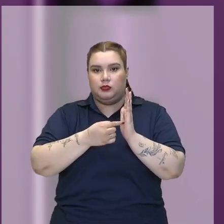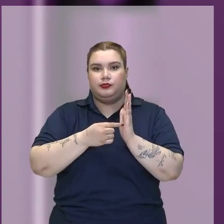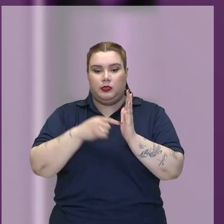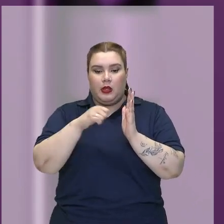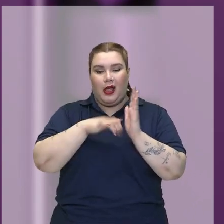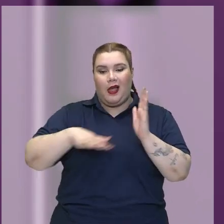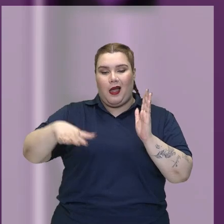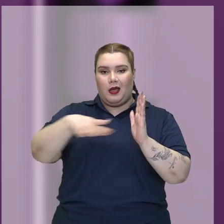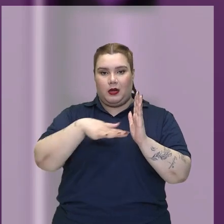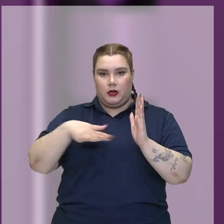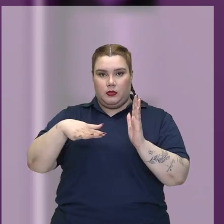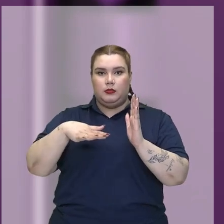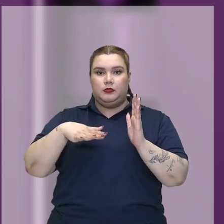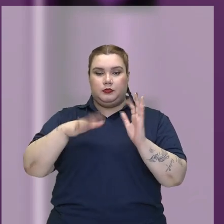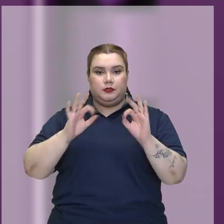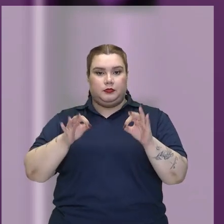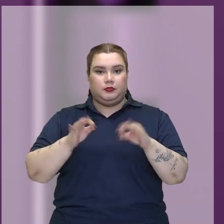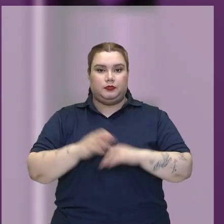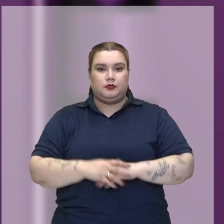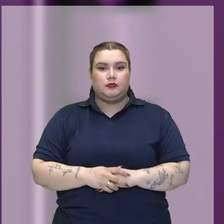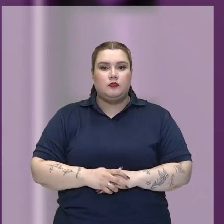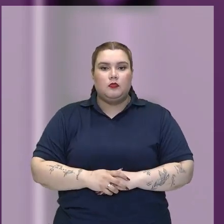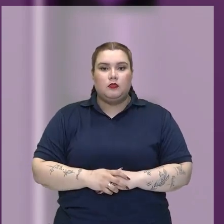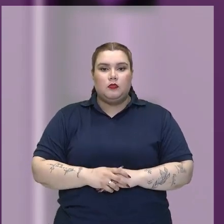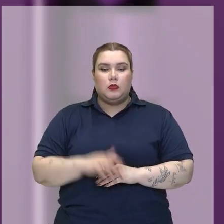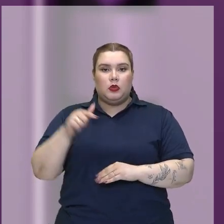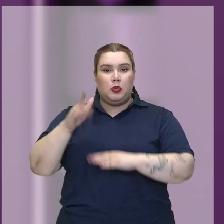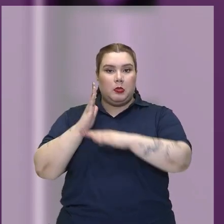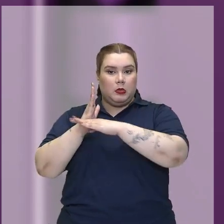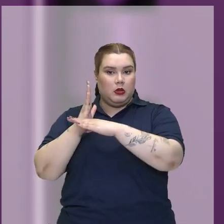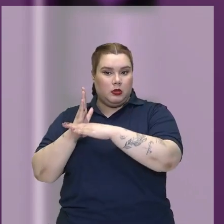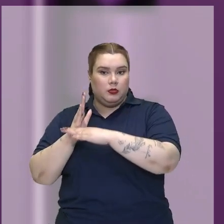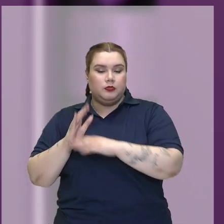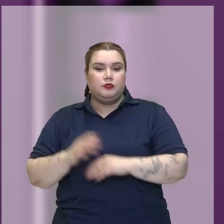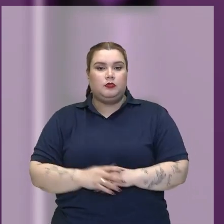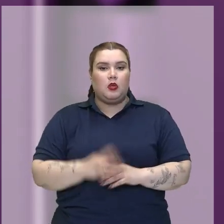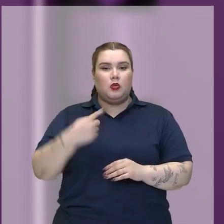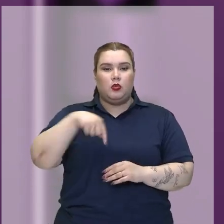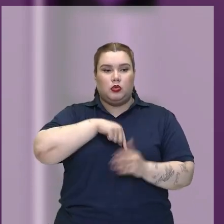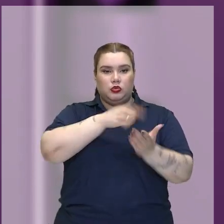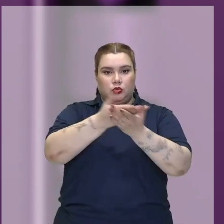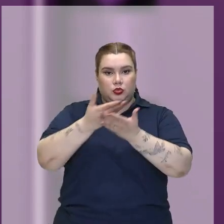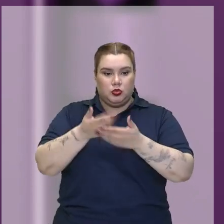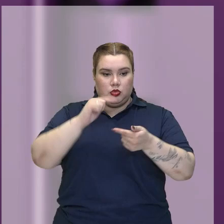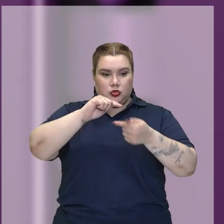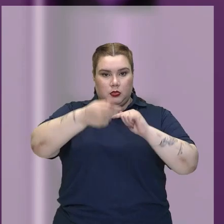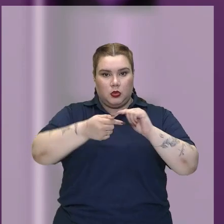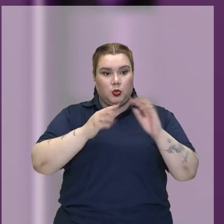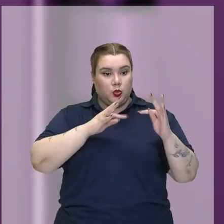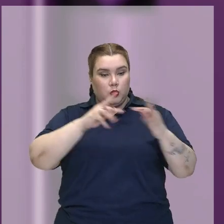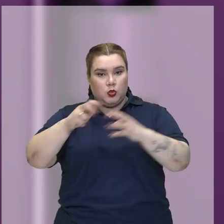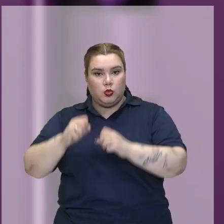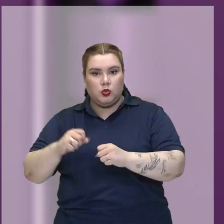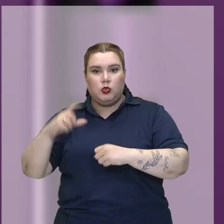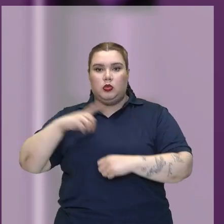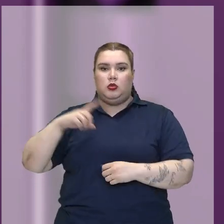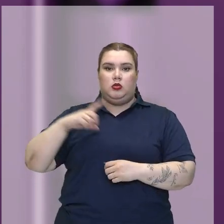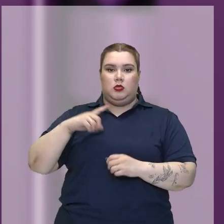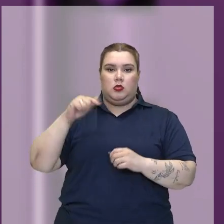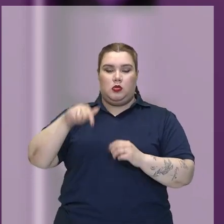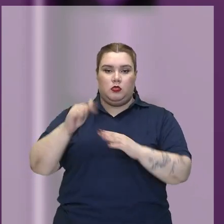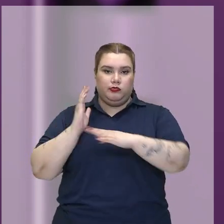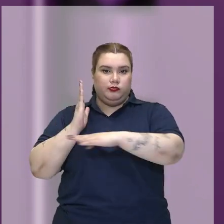espaço, tá? Quando a gente trabalha aí na geometria analítica, então tudo vai estar situado num